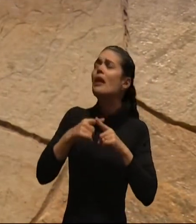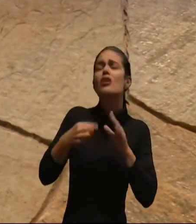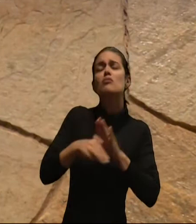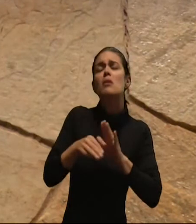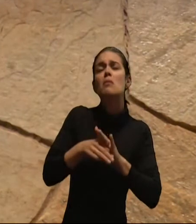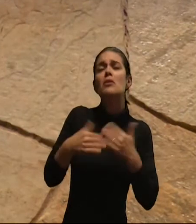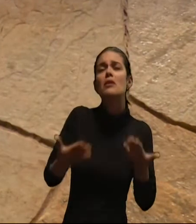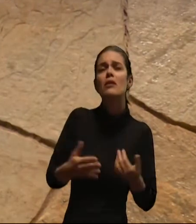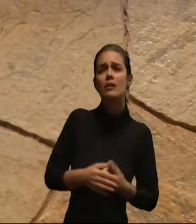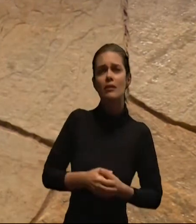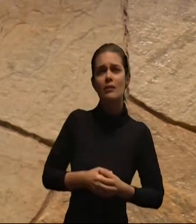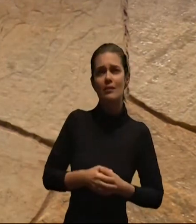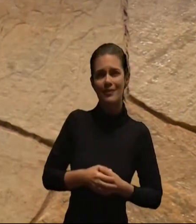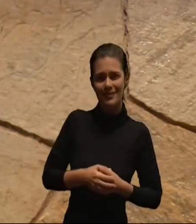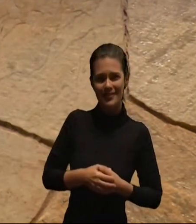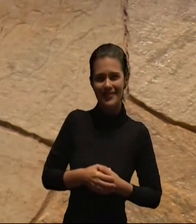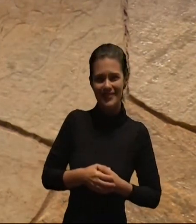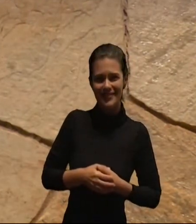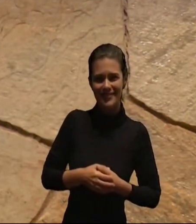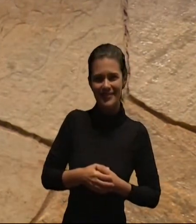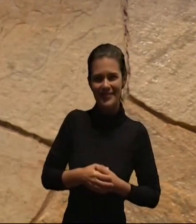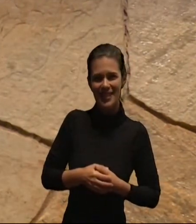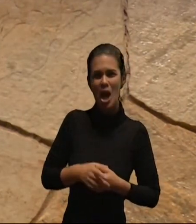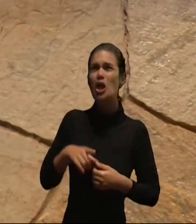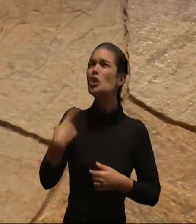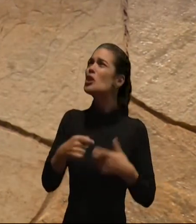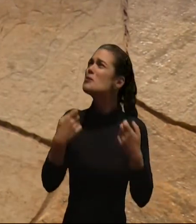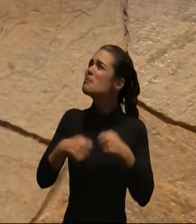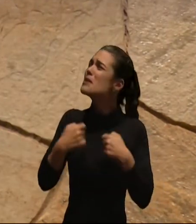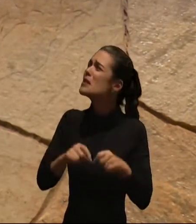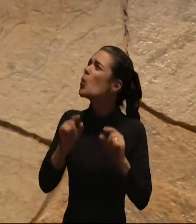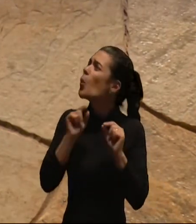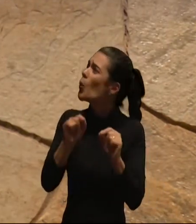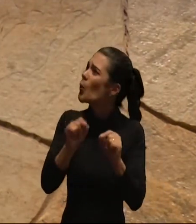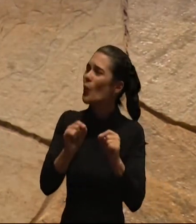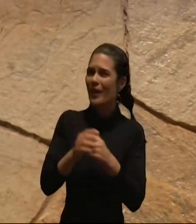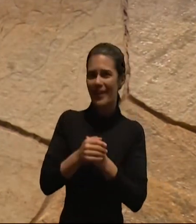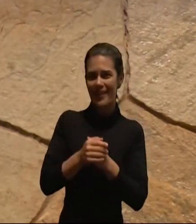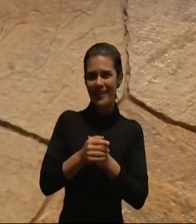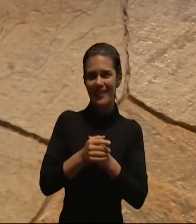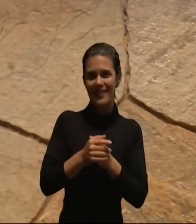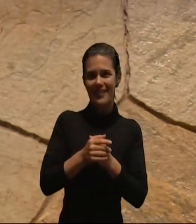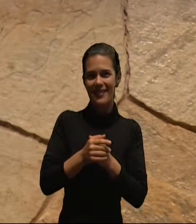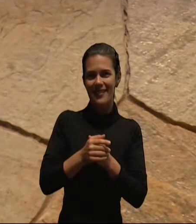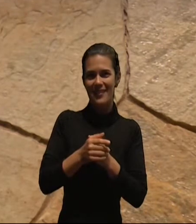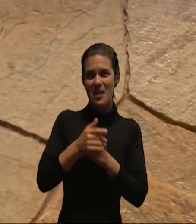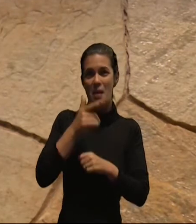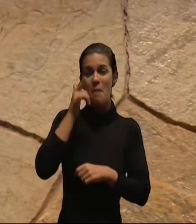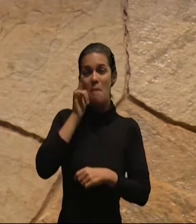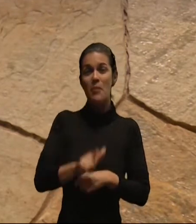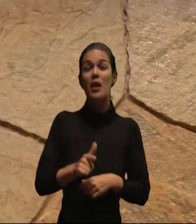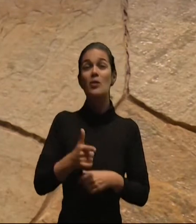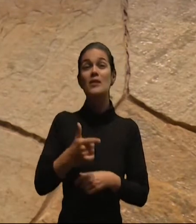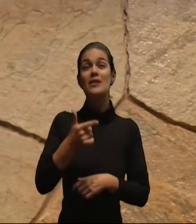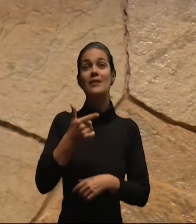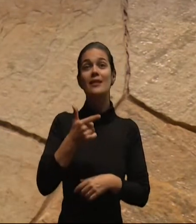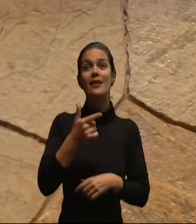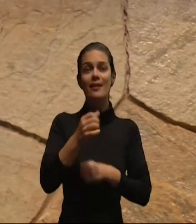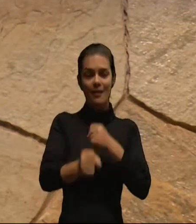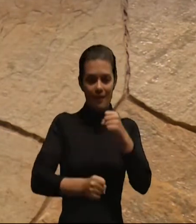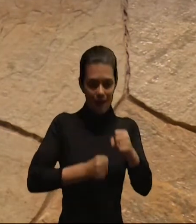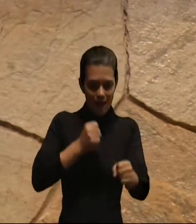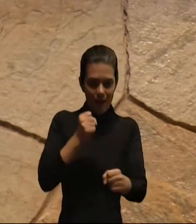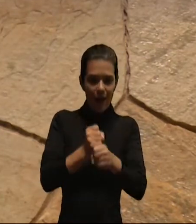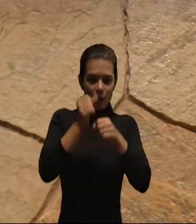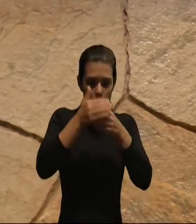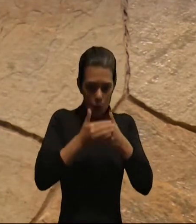devemos crer? O que de fato nós devemos nos apegar para que nós possamos passar por